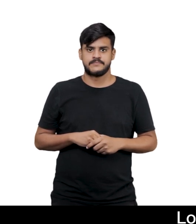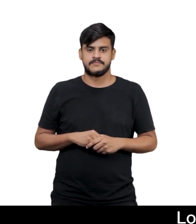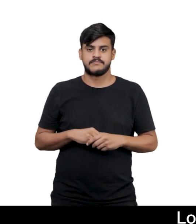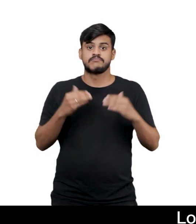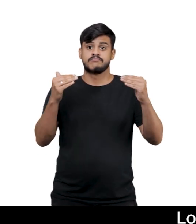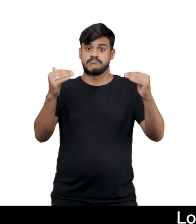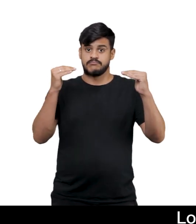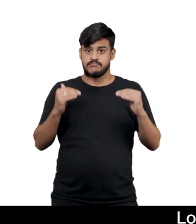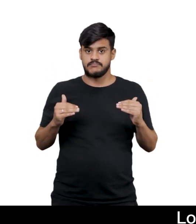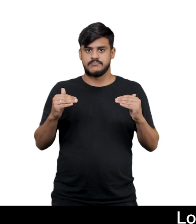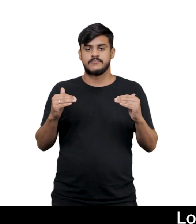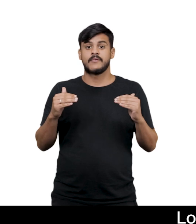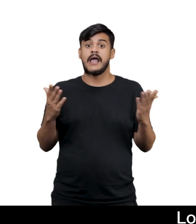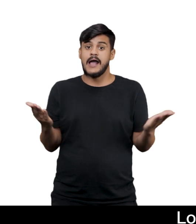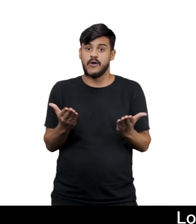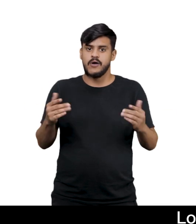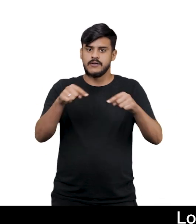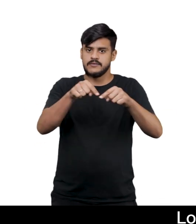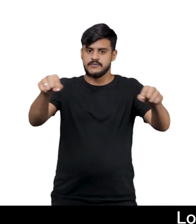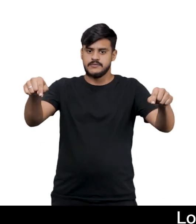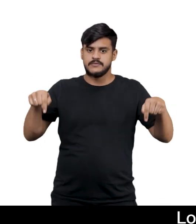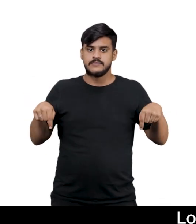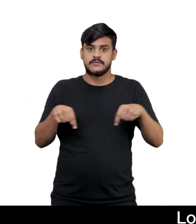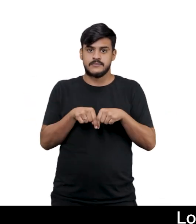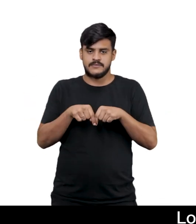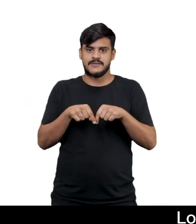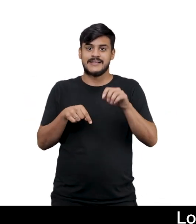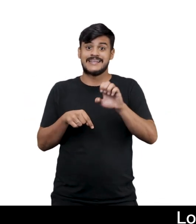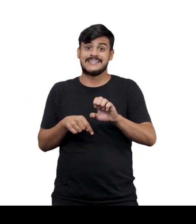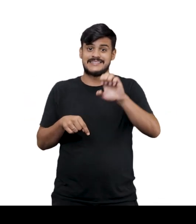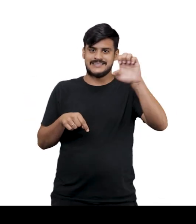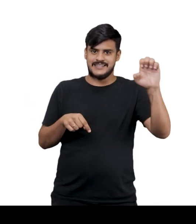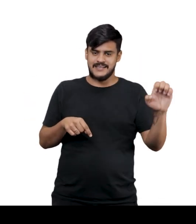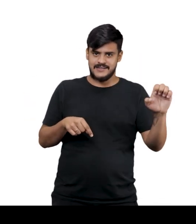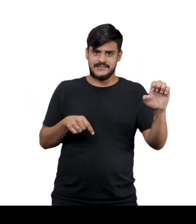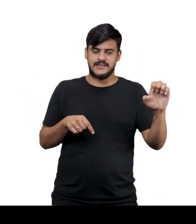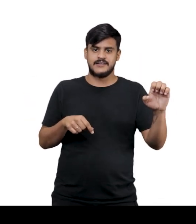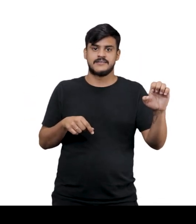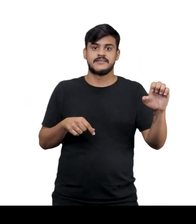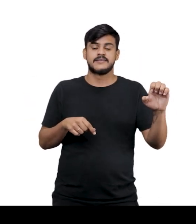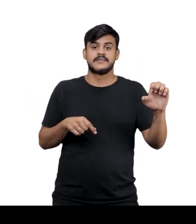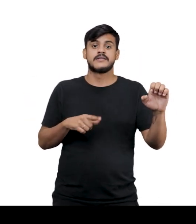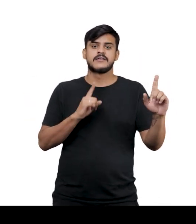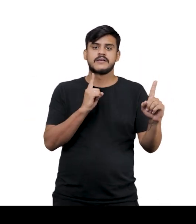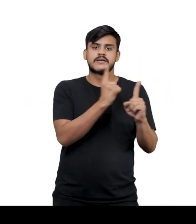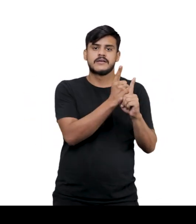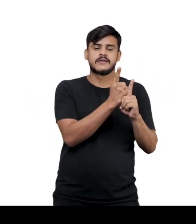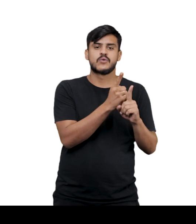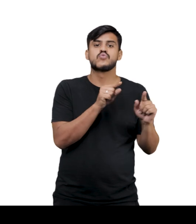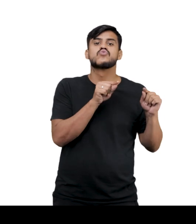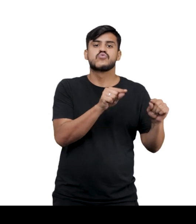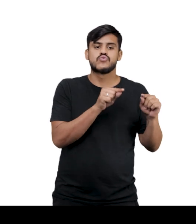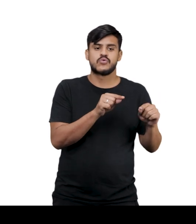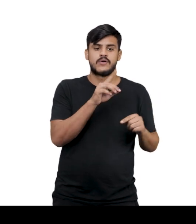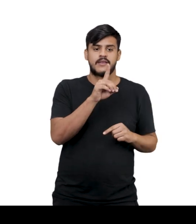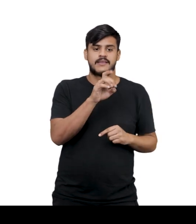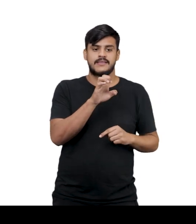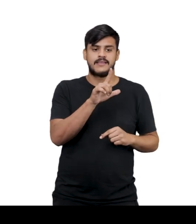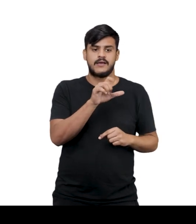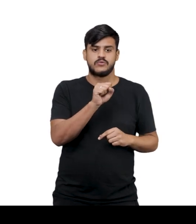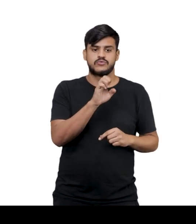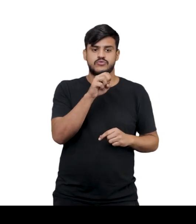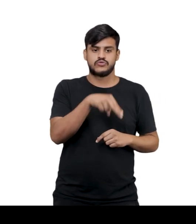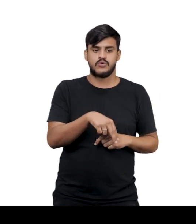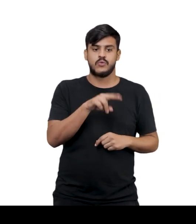Logo após a passagem para o próximo ambiente do espaço expositivo, à esquerda da obra de Jandira Waters, encontra-se